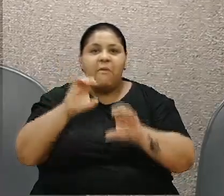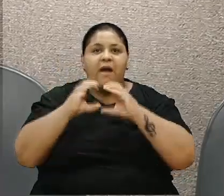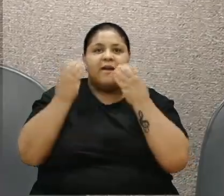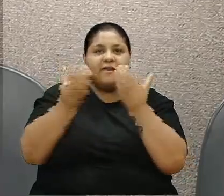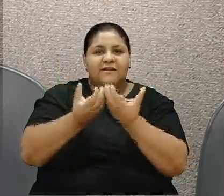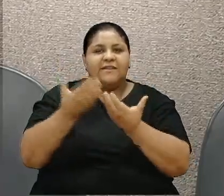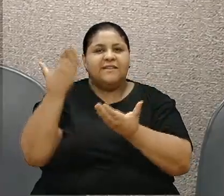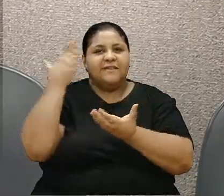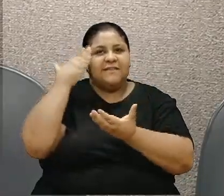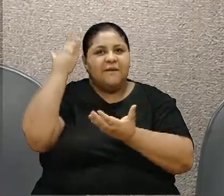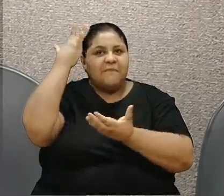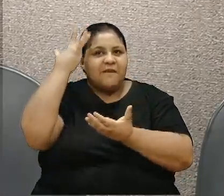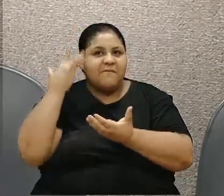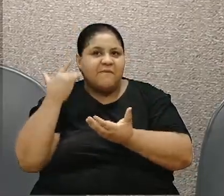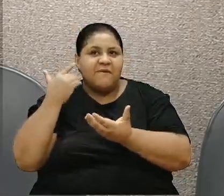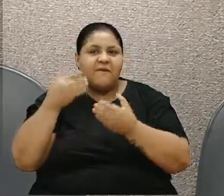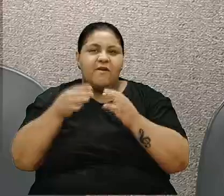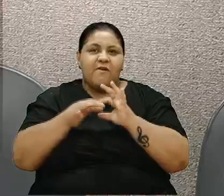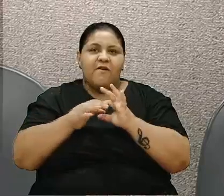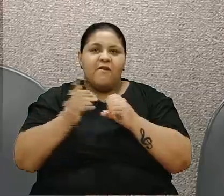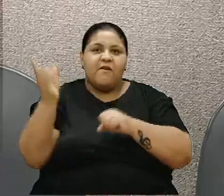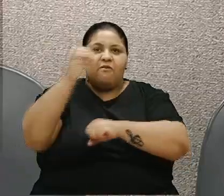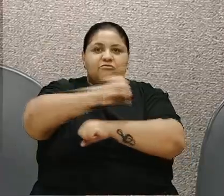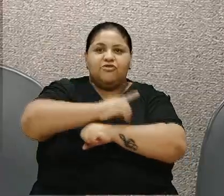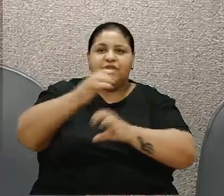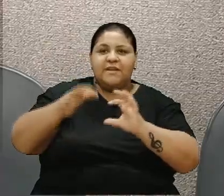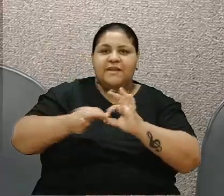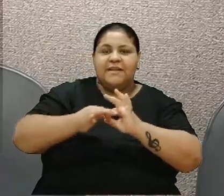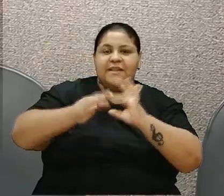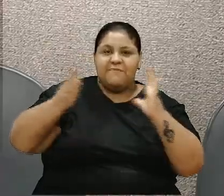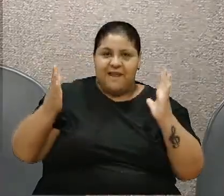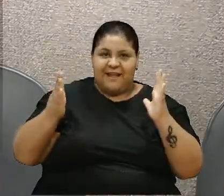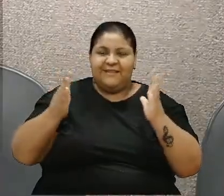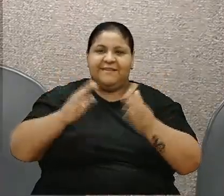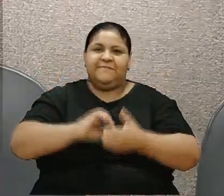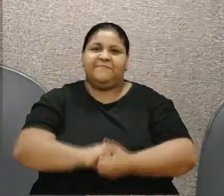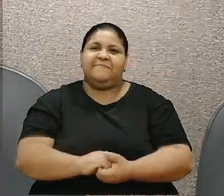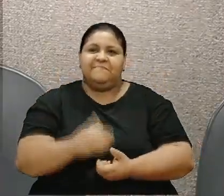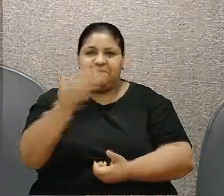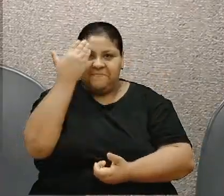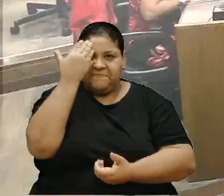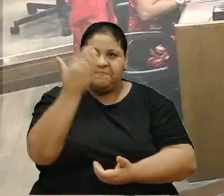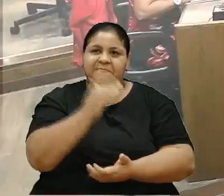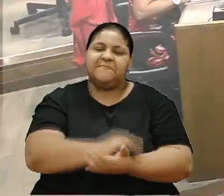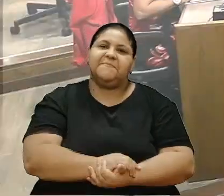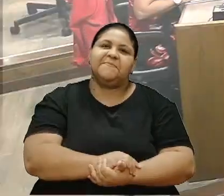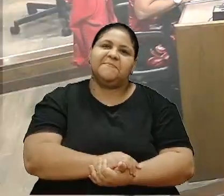então, é esse dia aberto, a partir das 8h30 da manhã até às 5h30 da tarde. Obrigada.